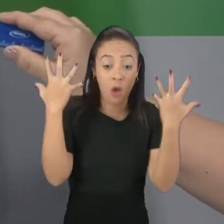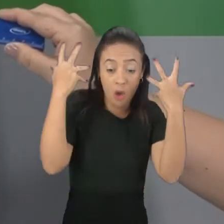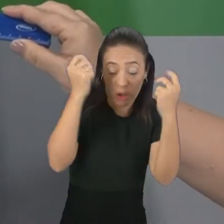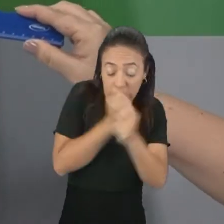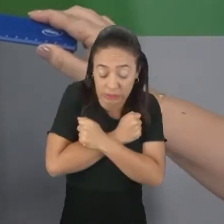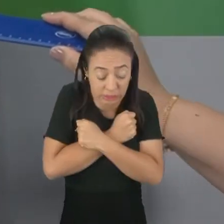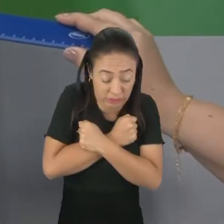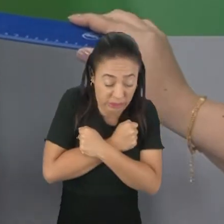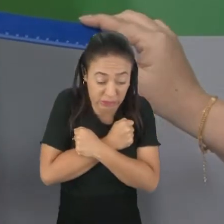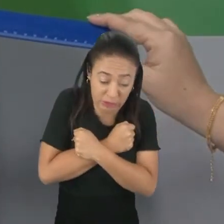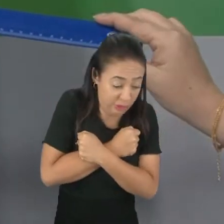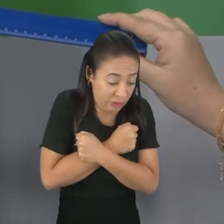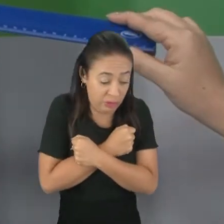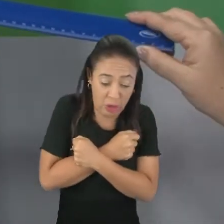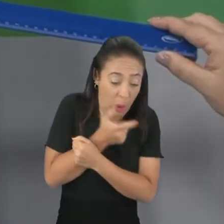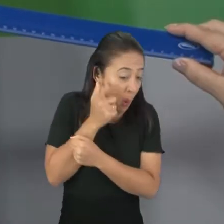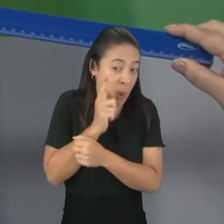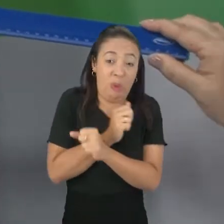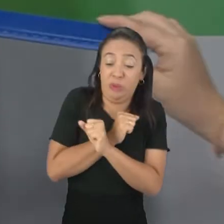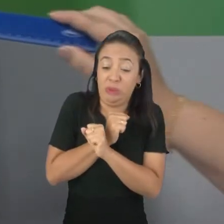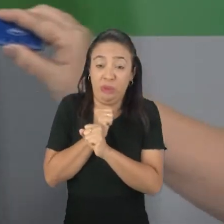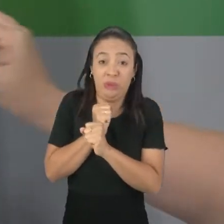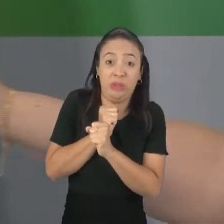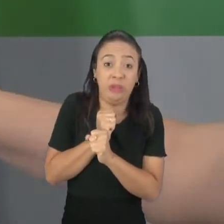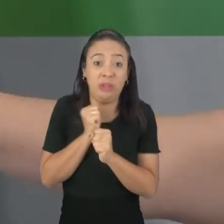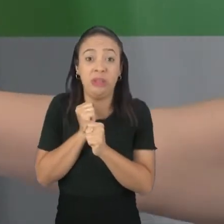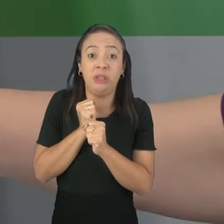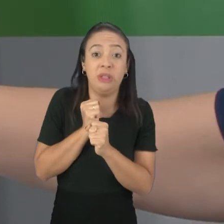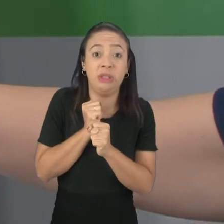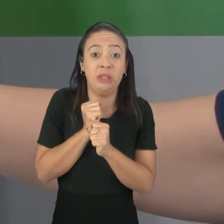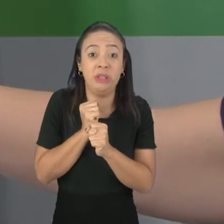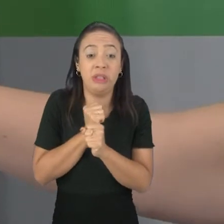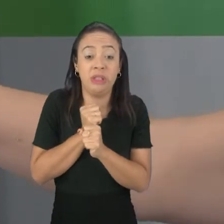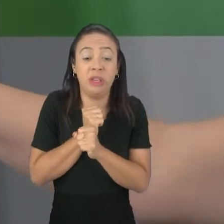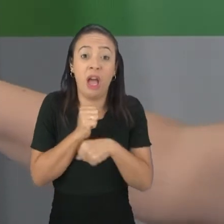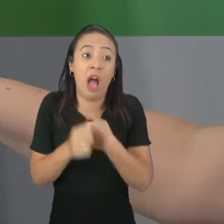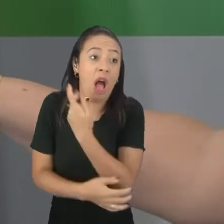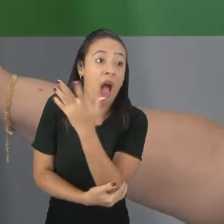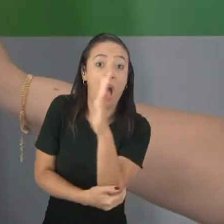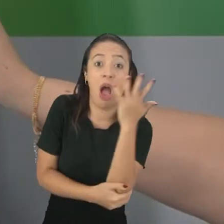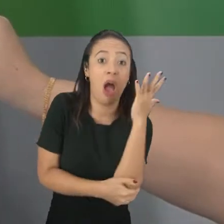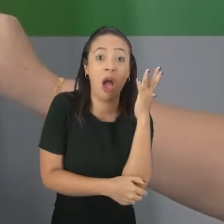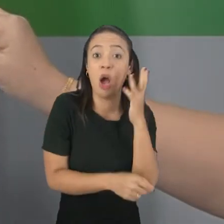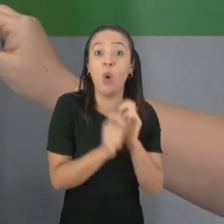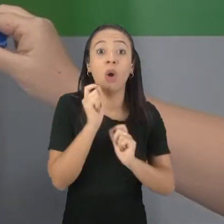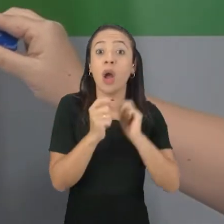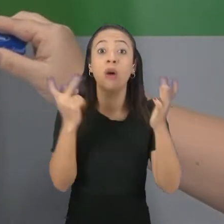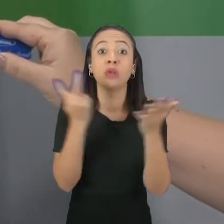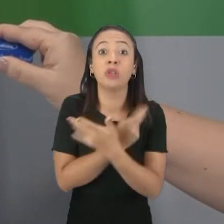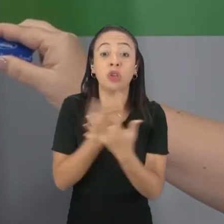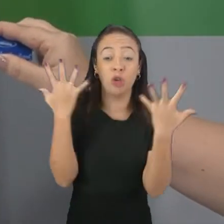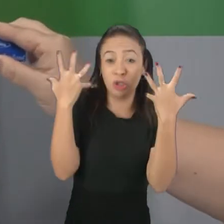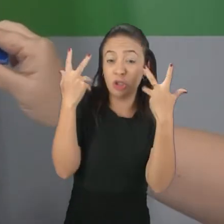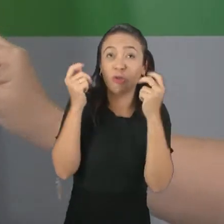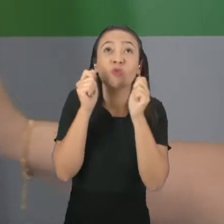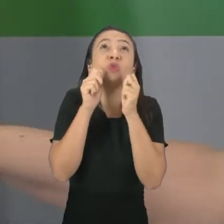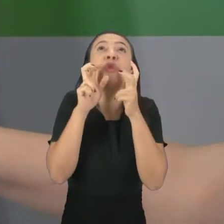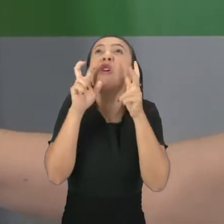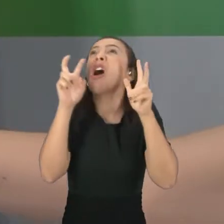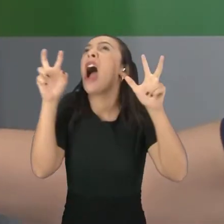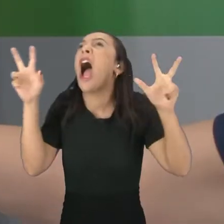se soltar e fazia a floresta inteira tremer com seus urros de